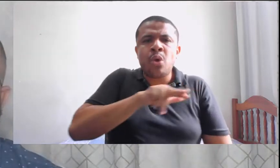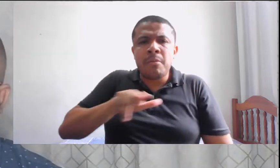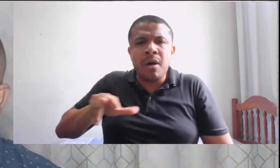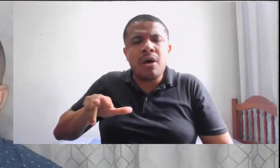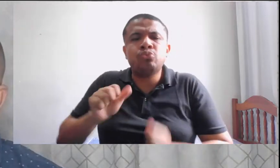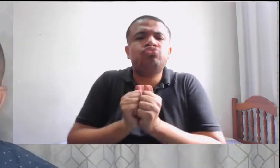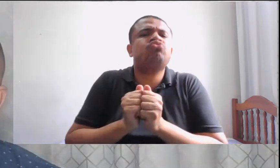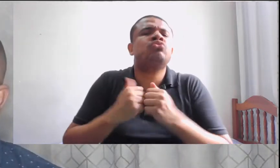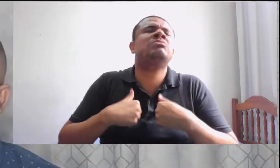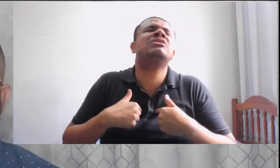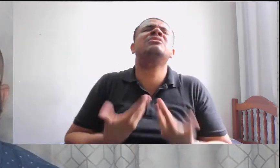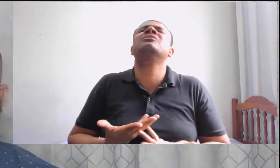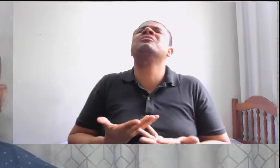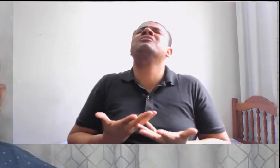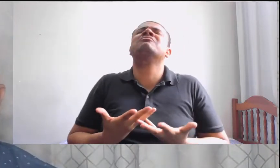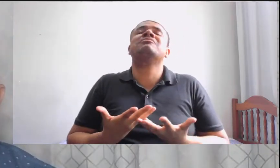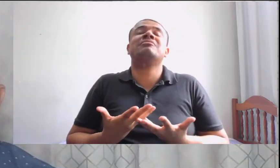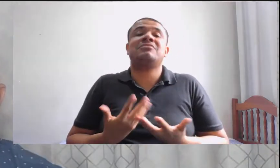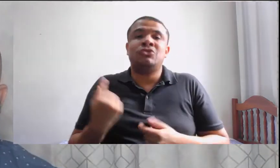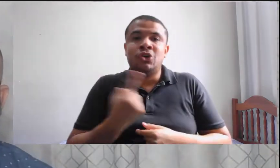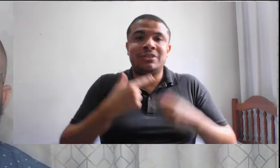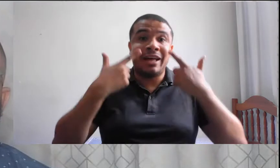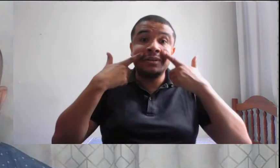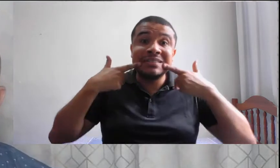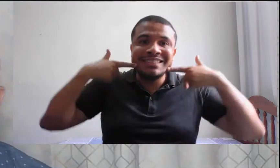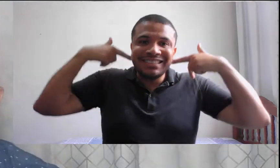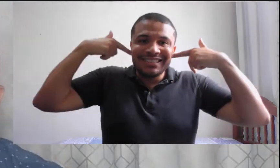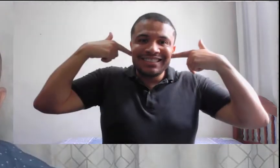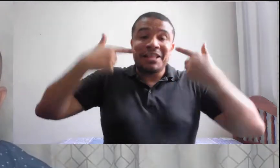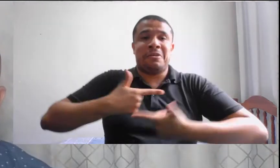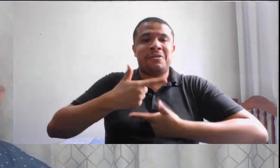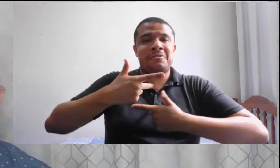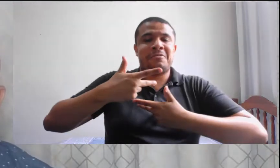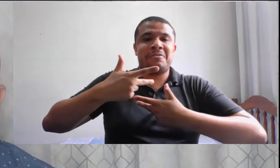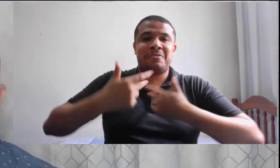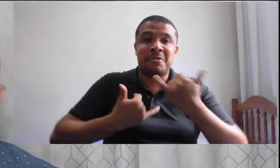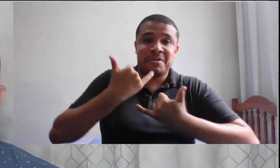eu, a gente estava sorrindo, brincando,